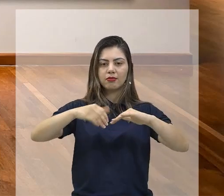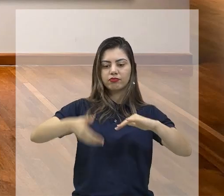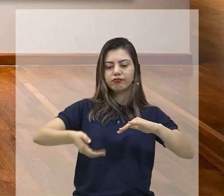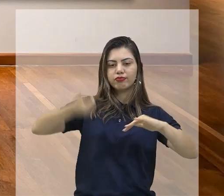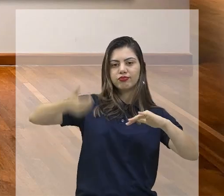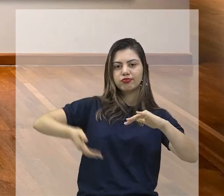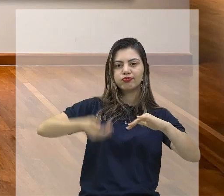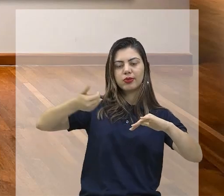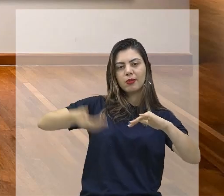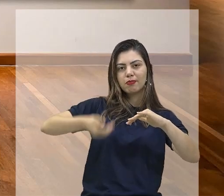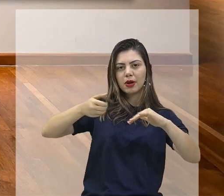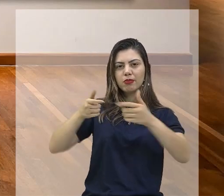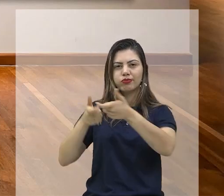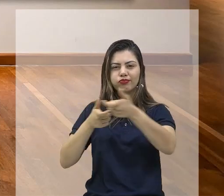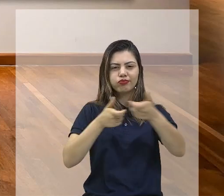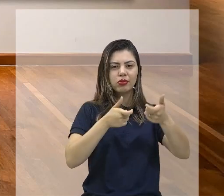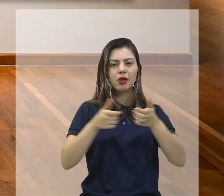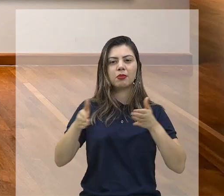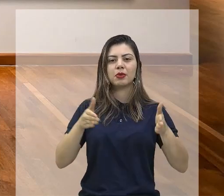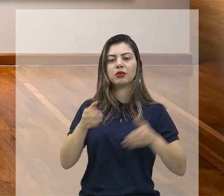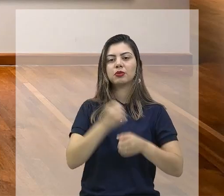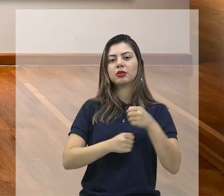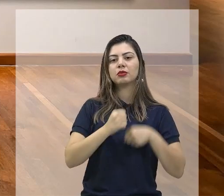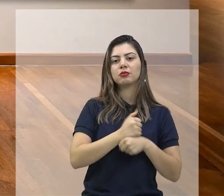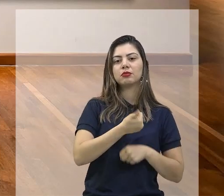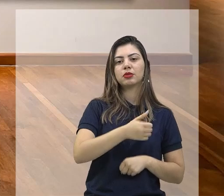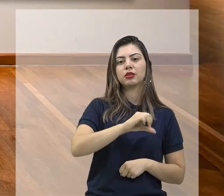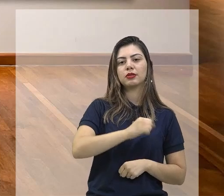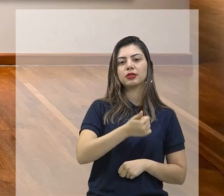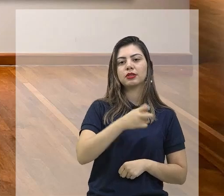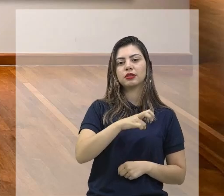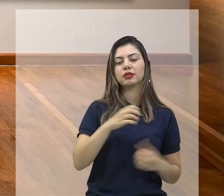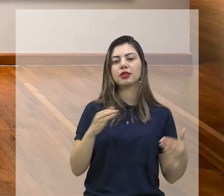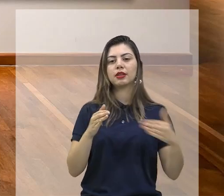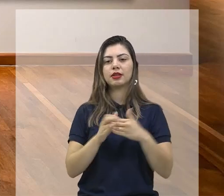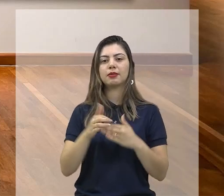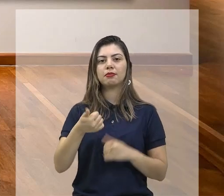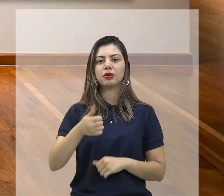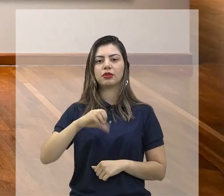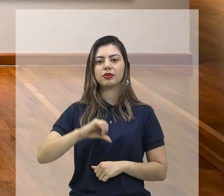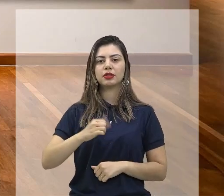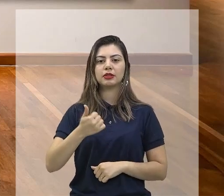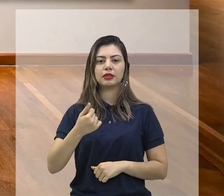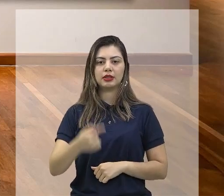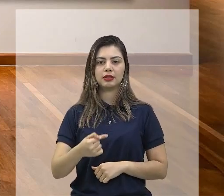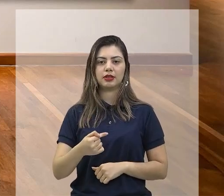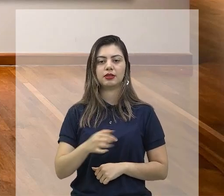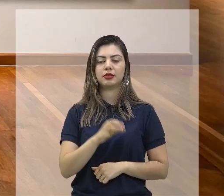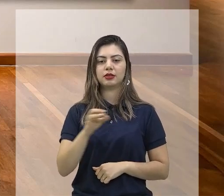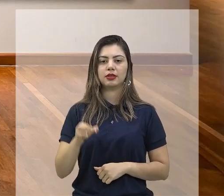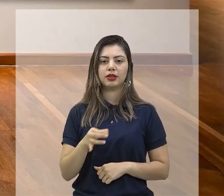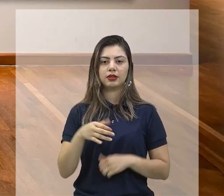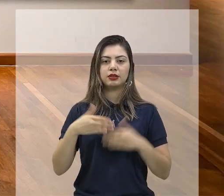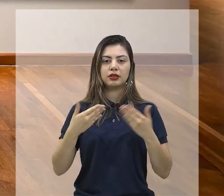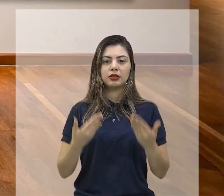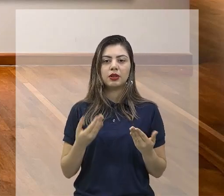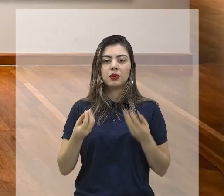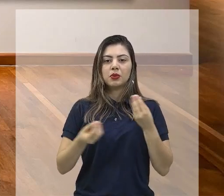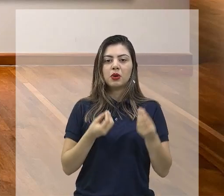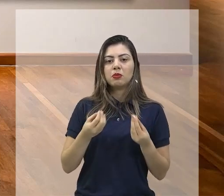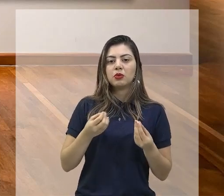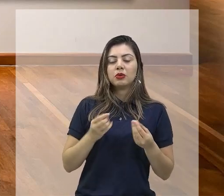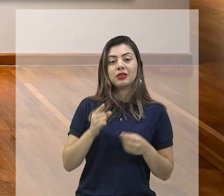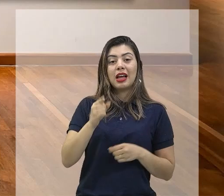1917, aonde a gente vai ter o quê? De certa forma, uma estagnação, tá? Frentes imobilizadas, trincheiras